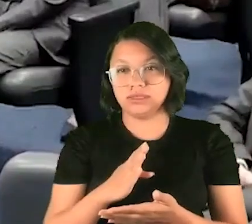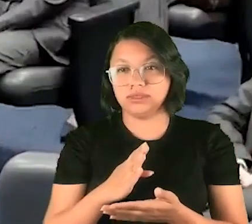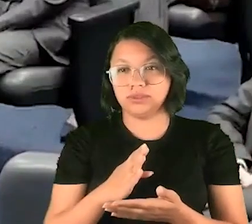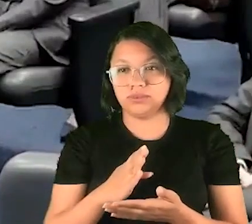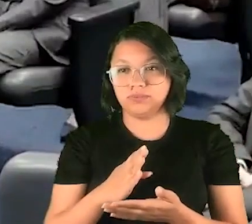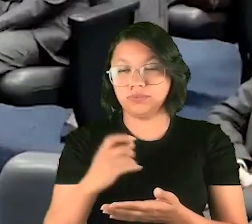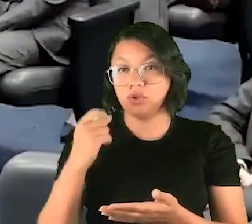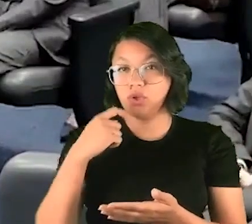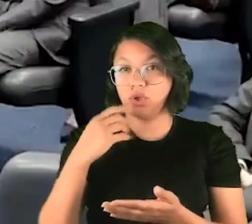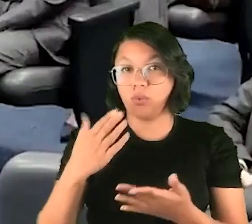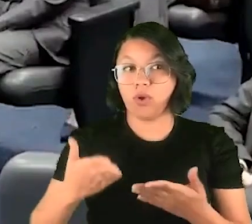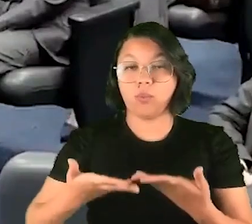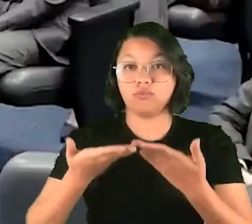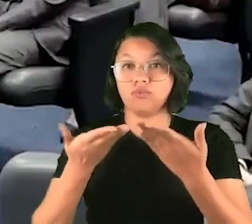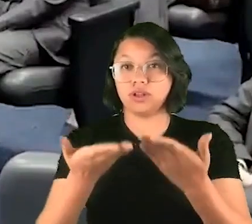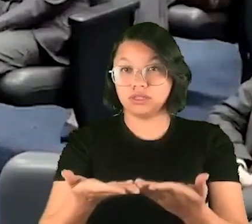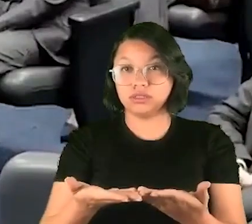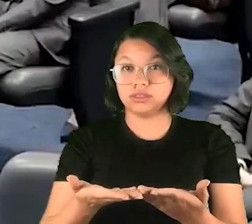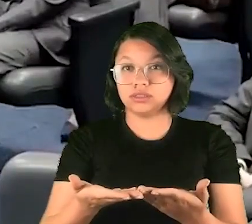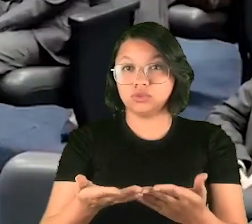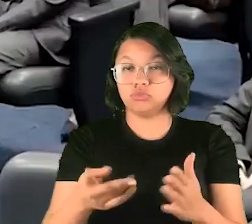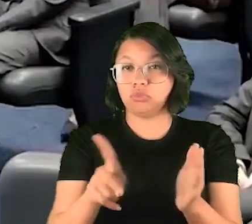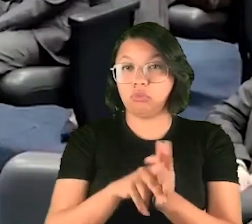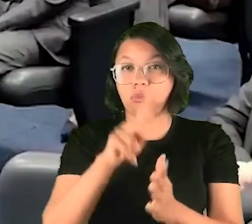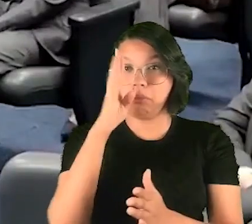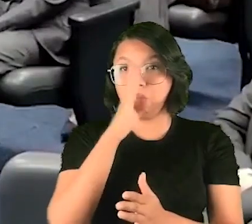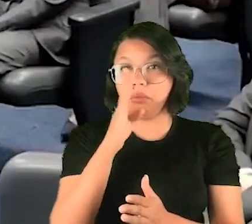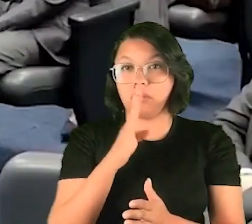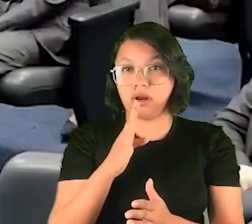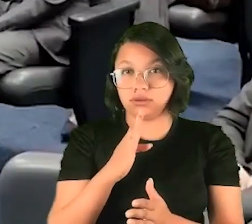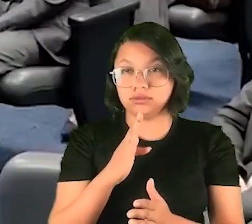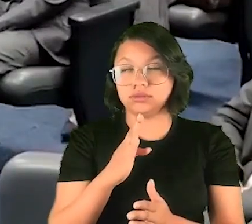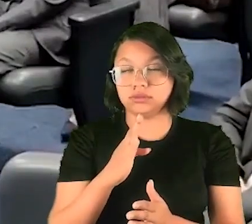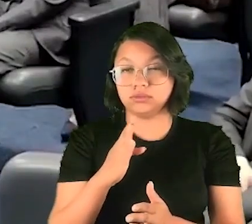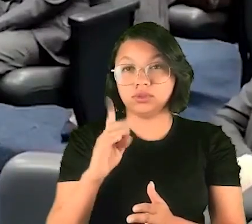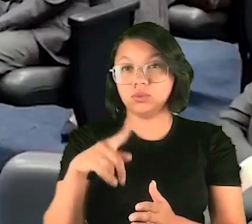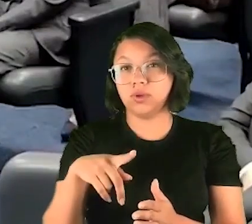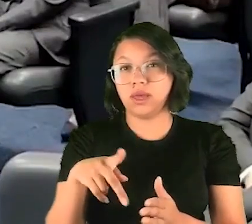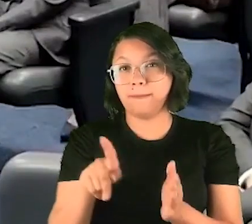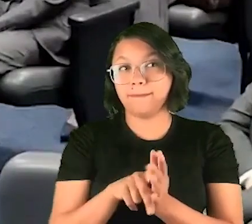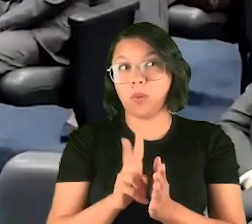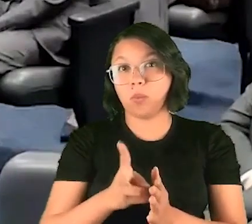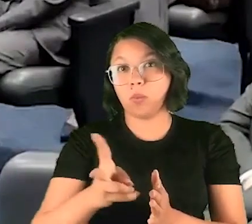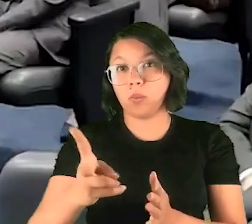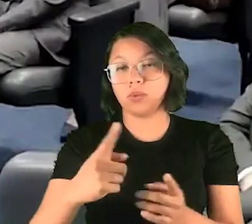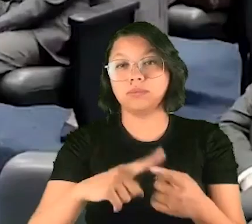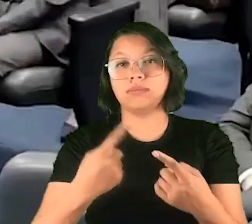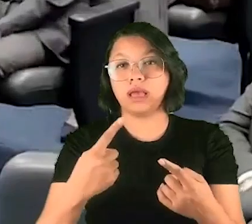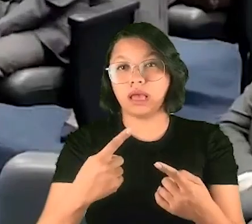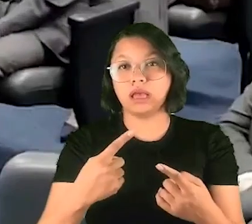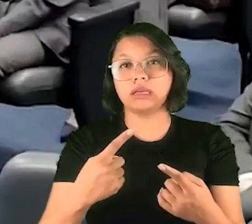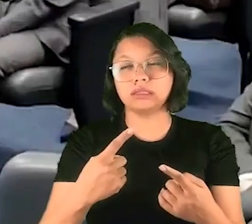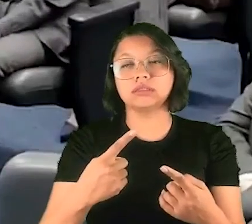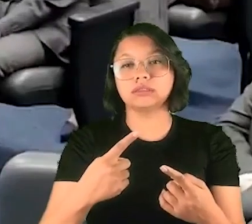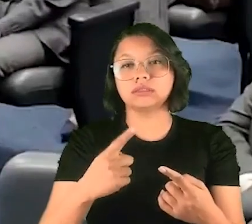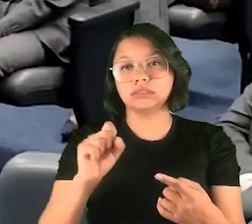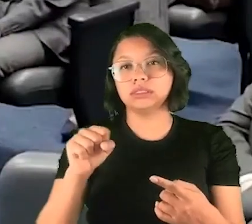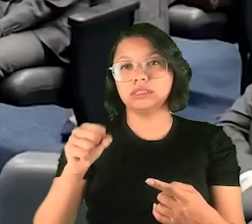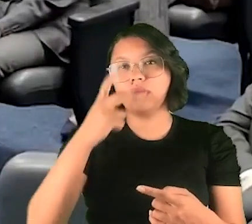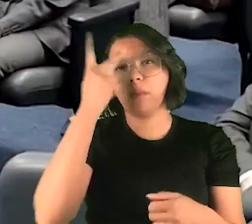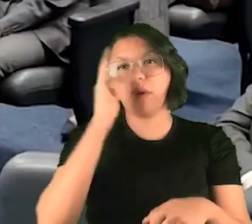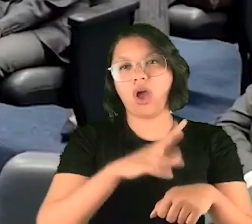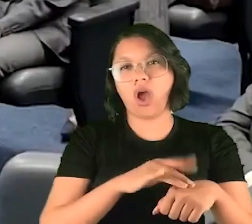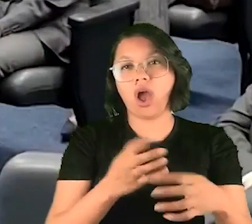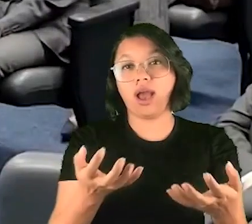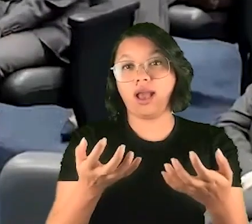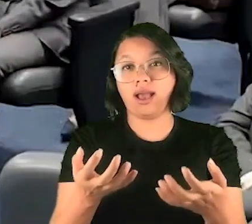era oferecido gratuitamente pela União, a título ainda não definitivo, para pacientes